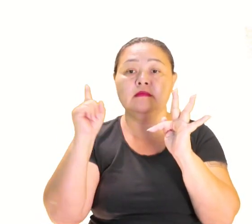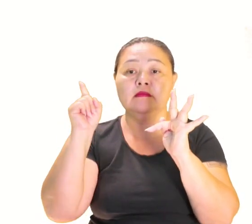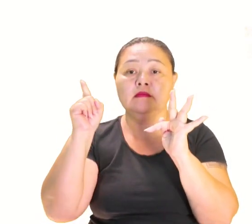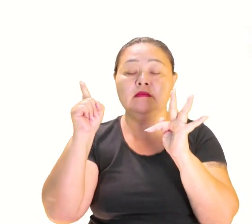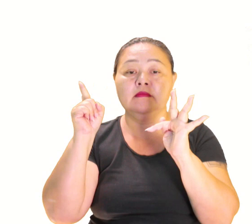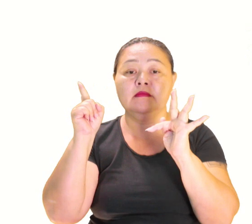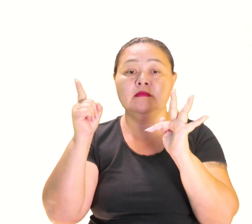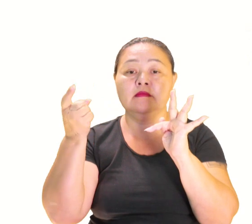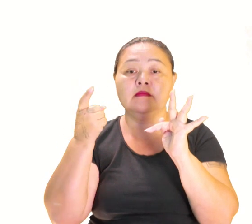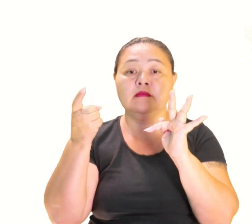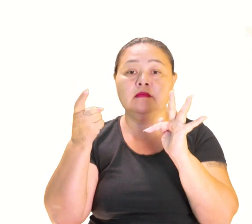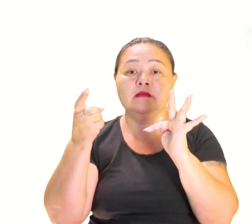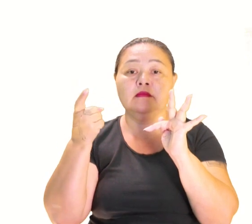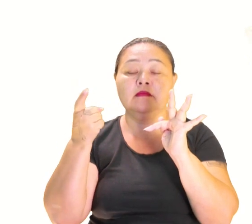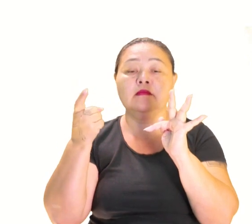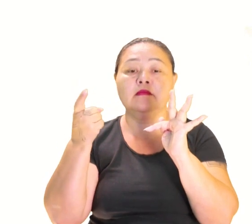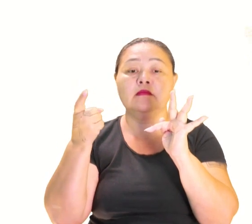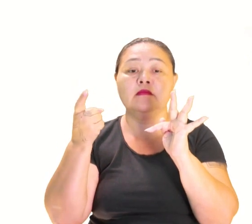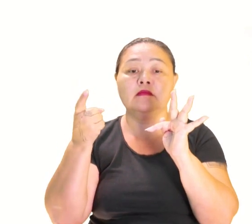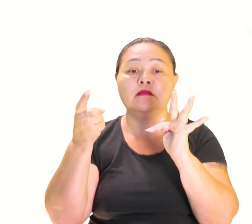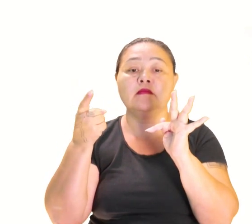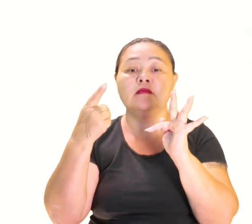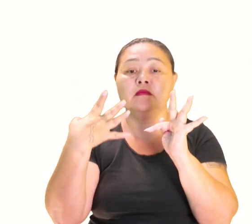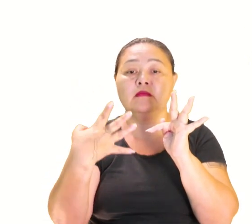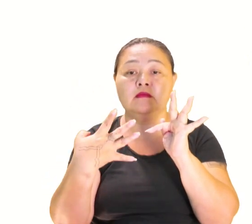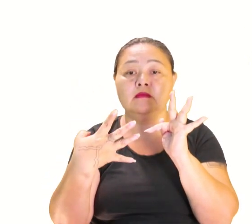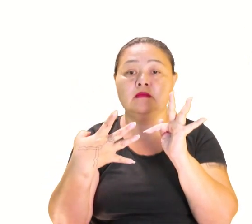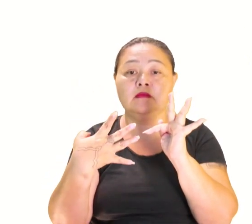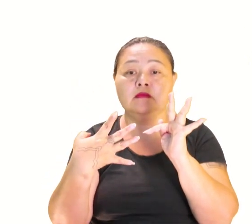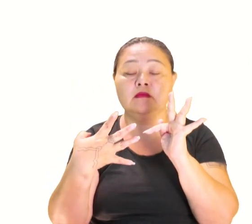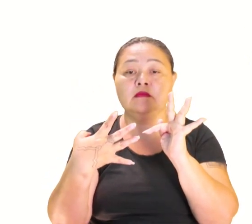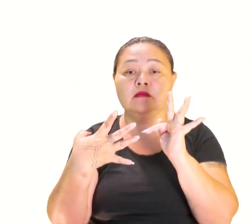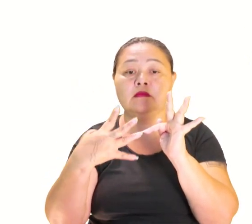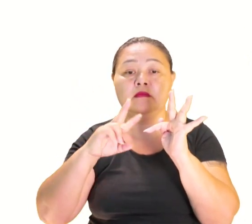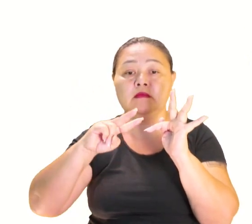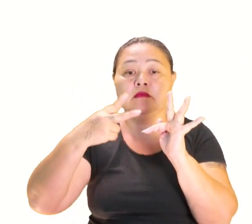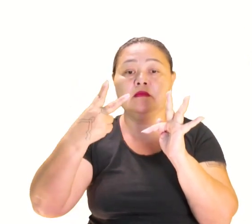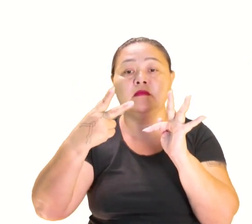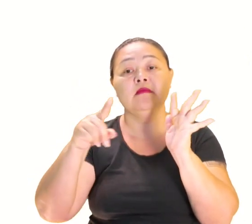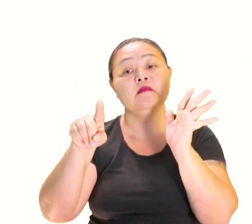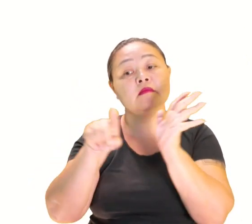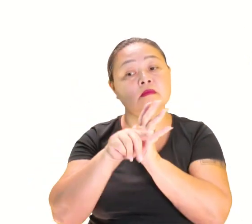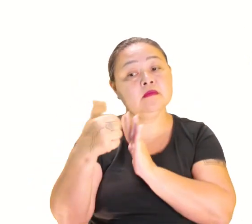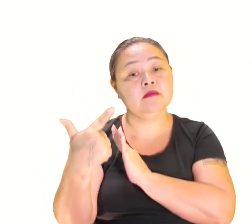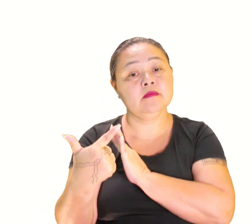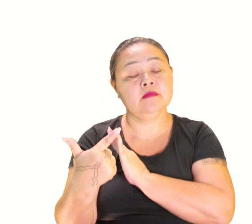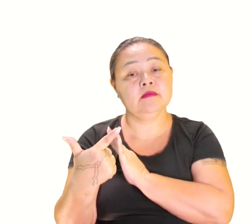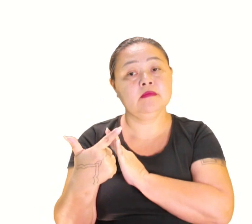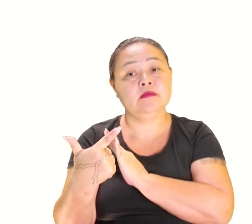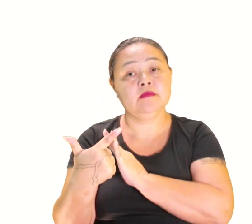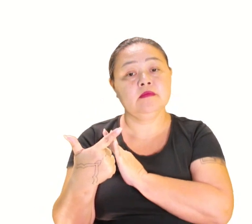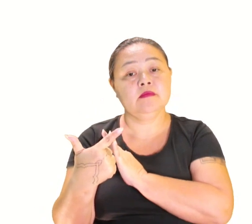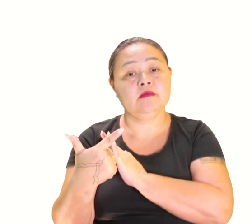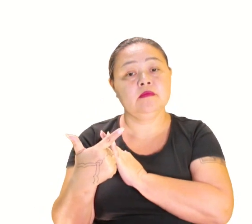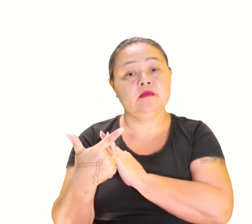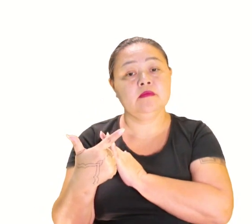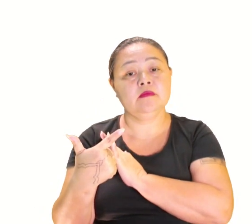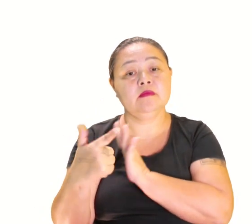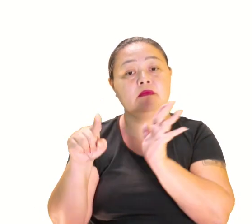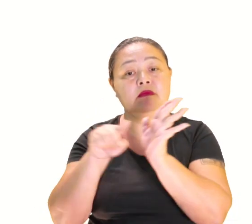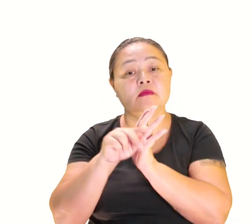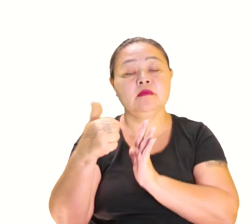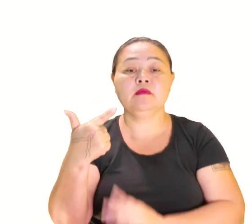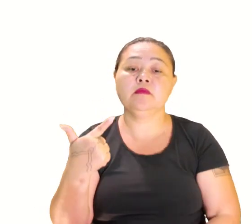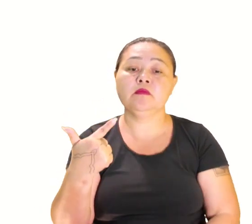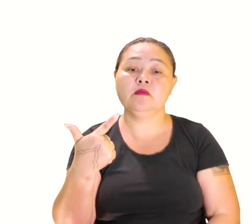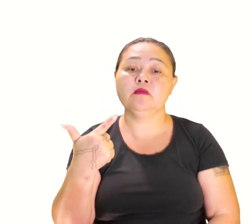esse é o nosso x, né? Então, o f do valor 4 elevado a menos 2, vamos lá, 4 elevado